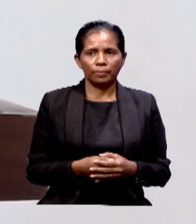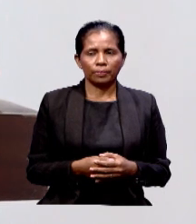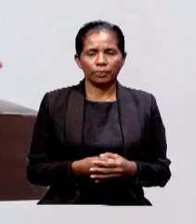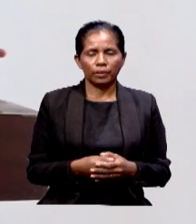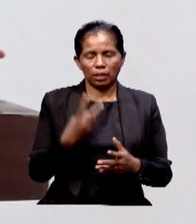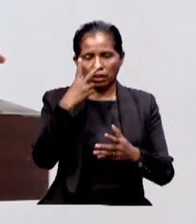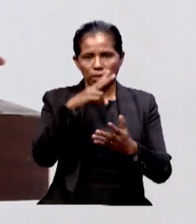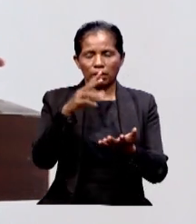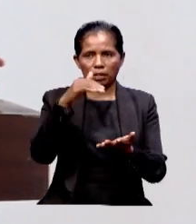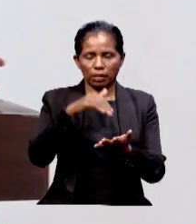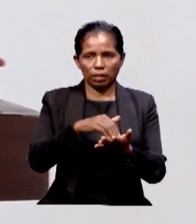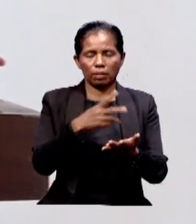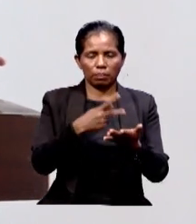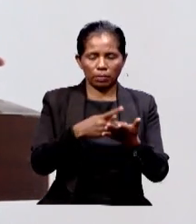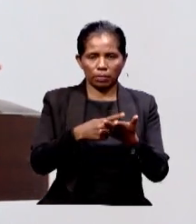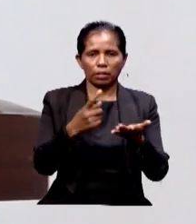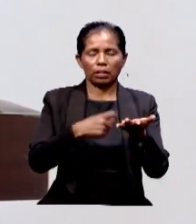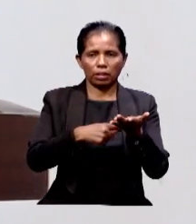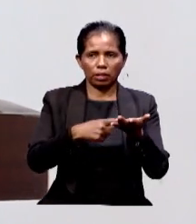evaluação proposta técnico,